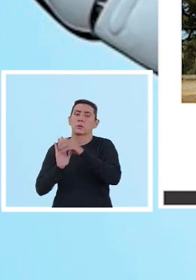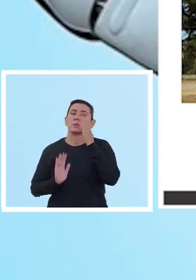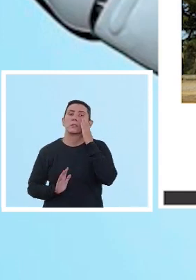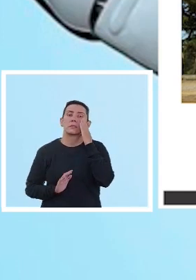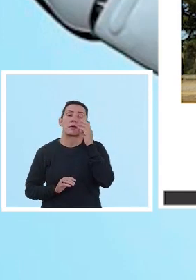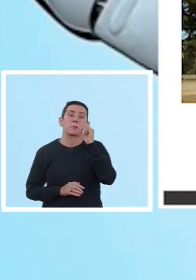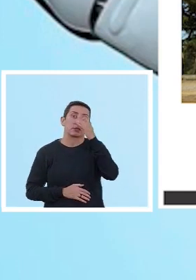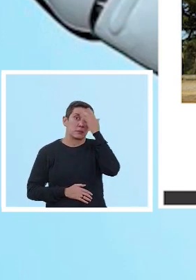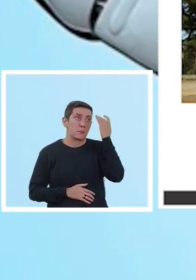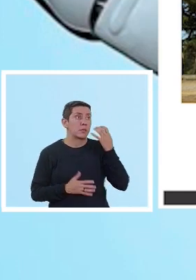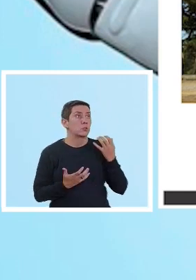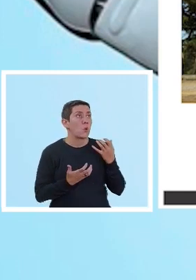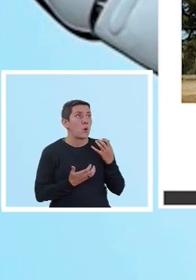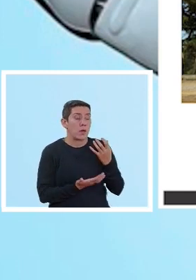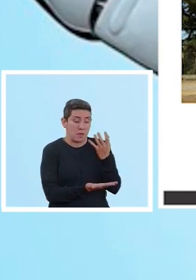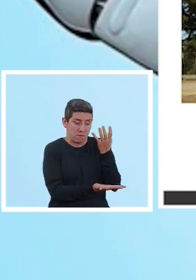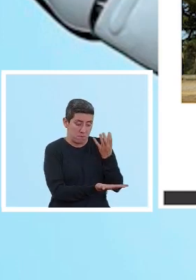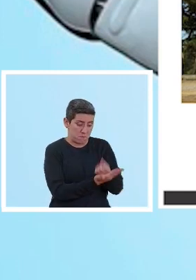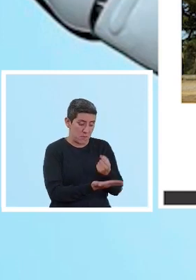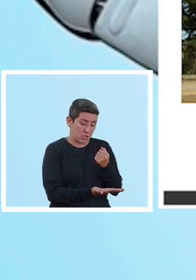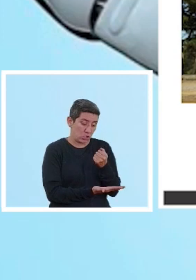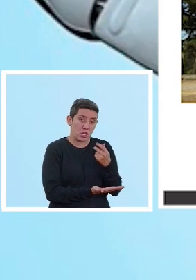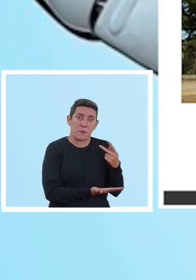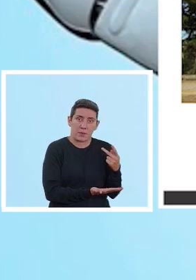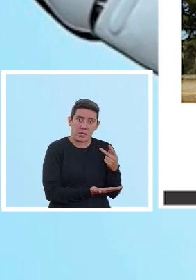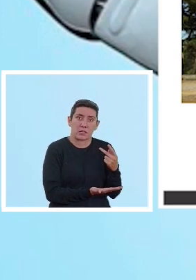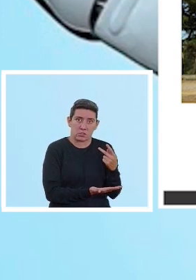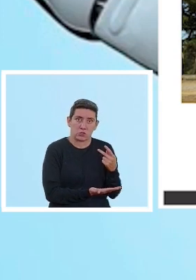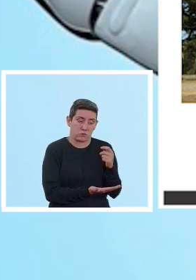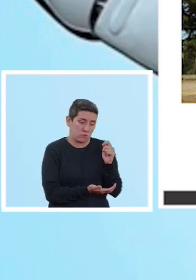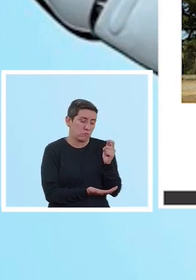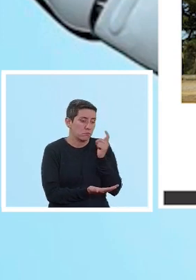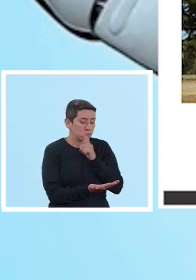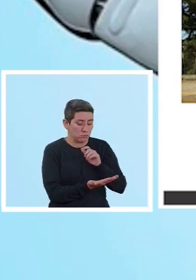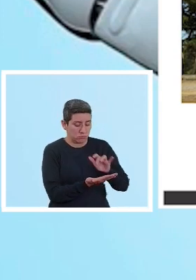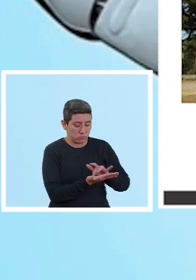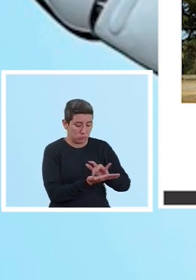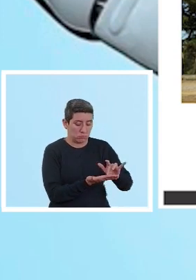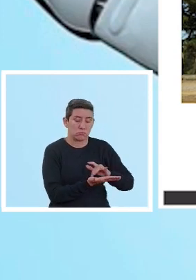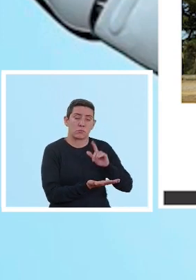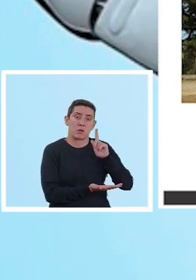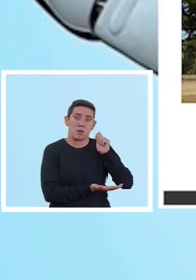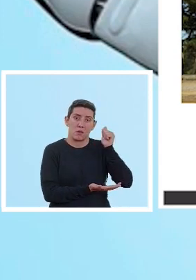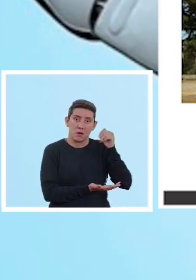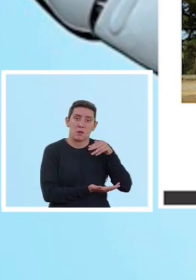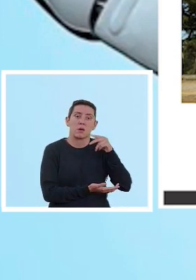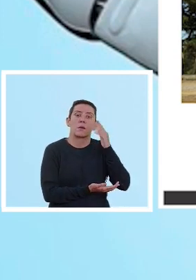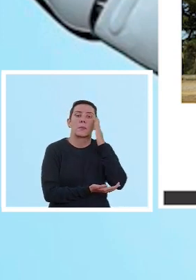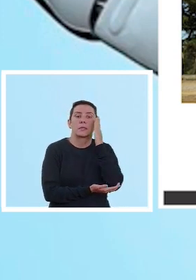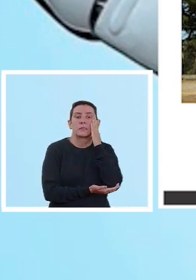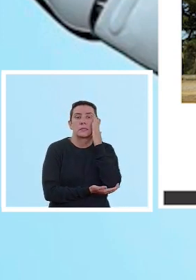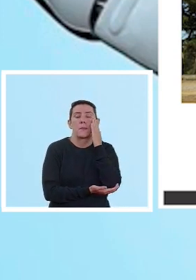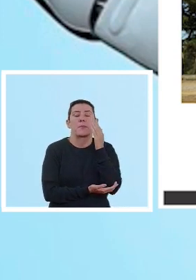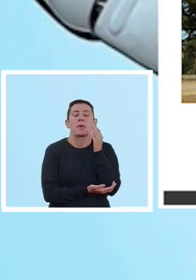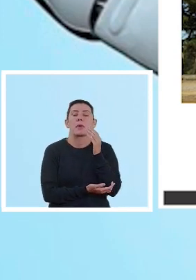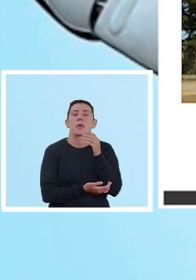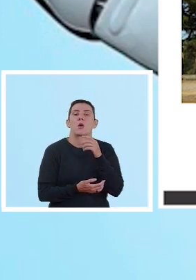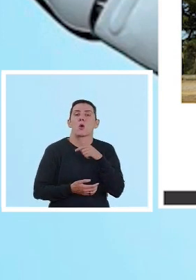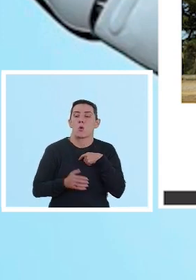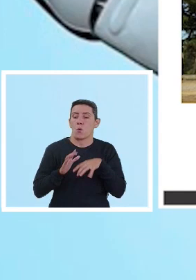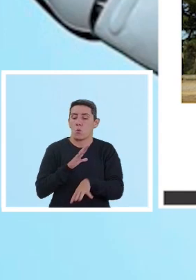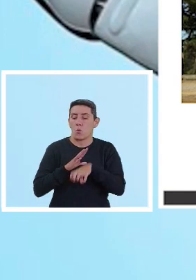pode entrar na loja de aplicativo e pode baixar o aplicativo do Gam e pode acompanhar aí quanta